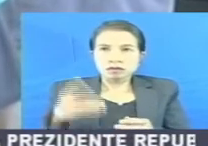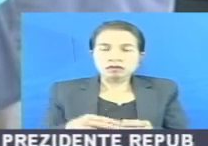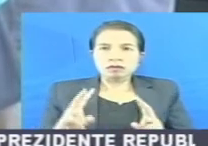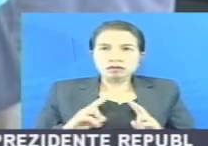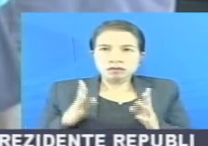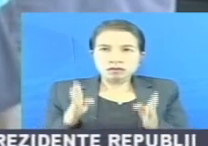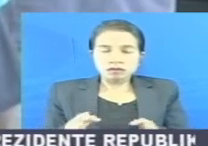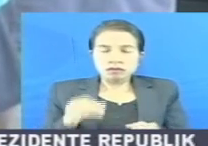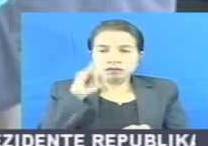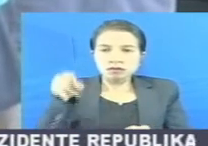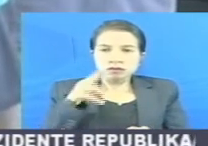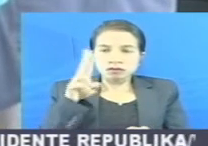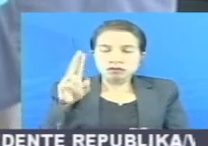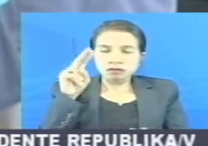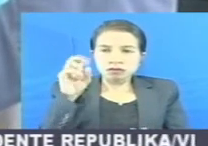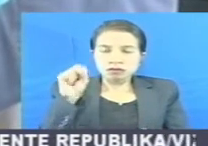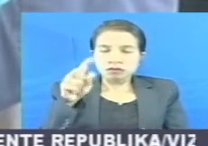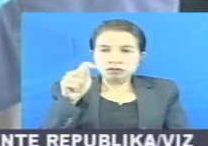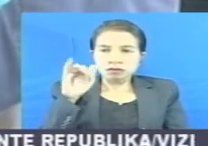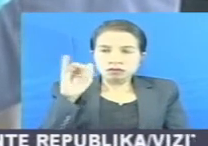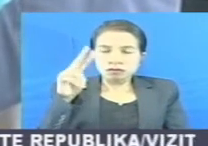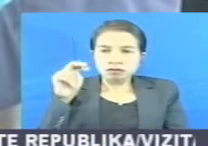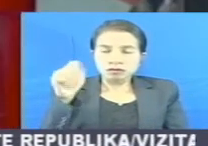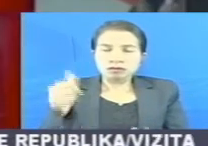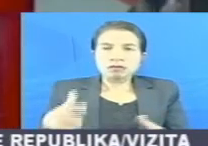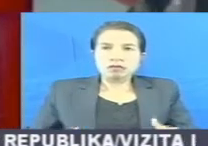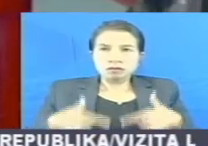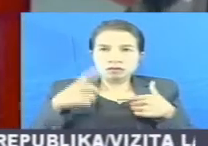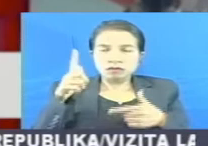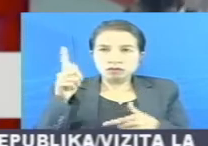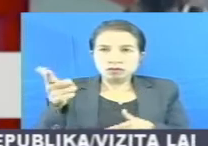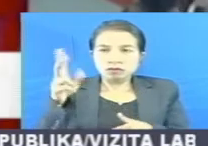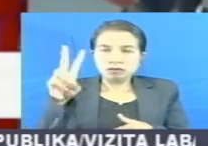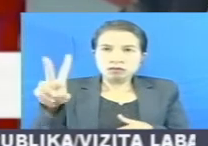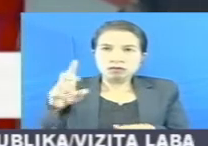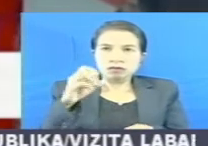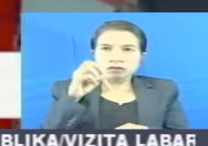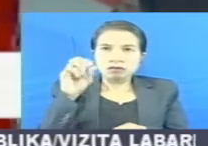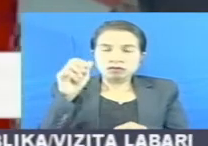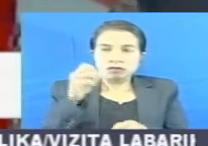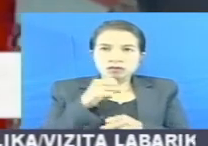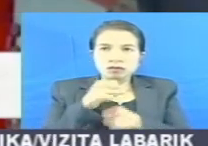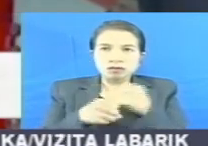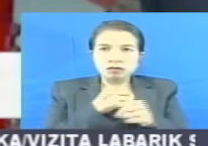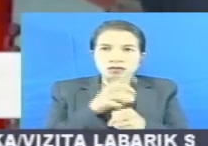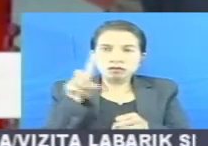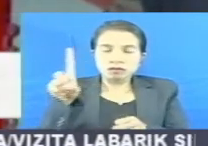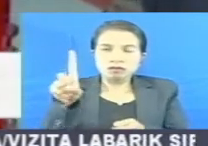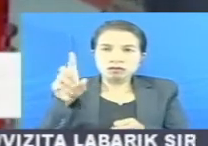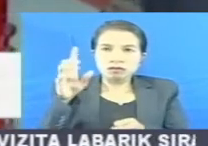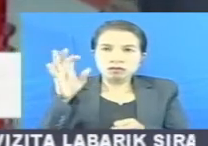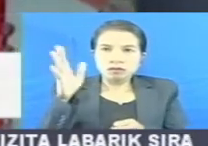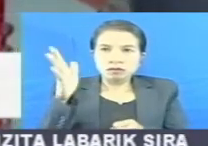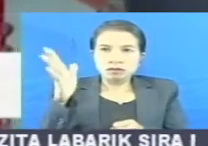Saudosa Justina Moniz moris e a loron rua nulo recentrua fulano junho tinan rihu indato si a lima nulo recinhat